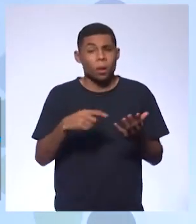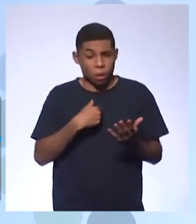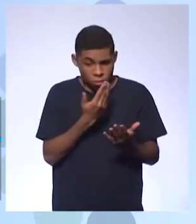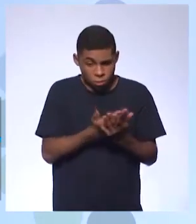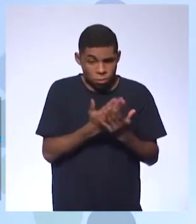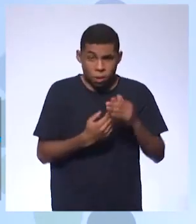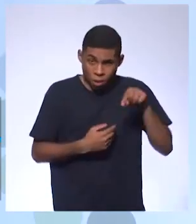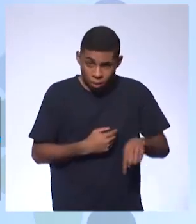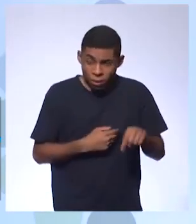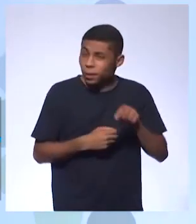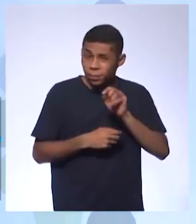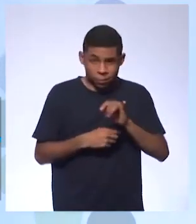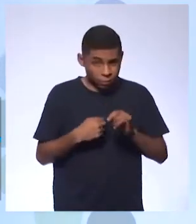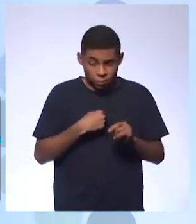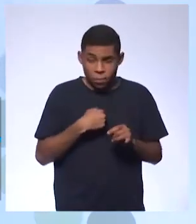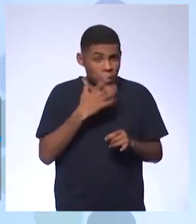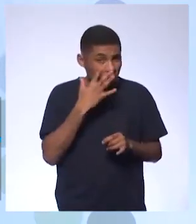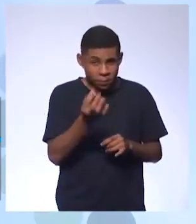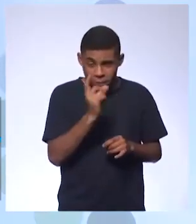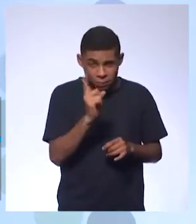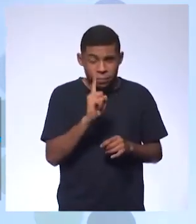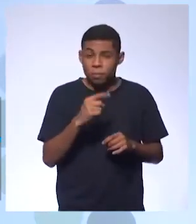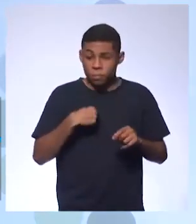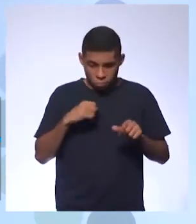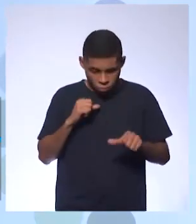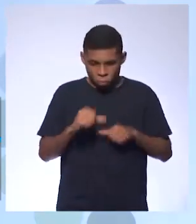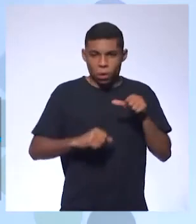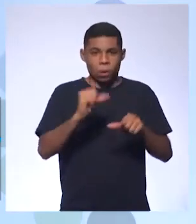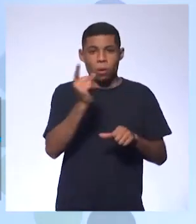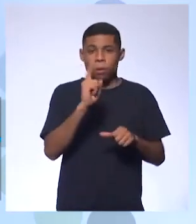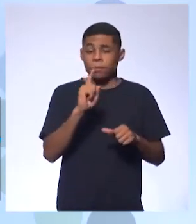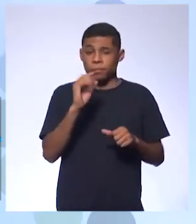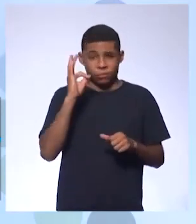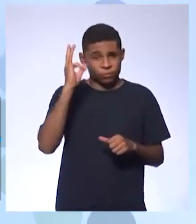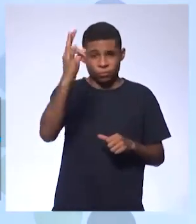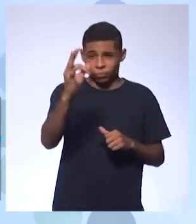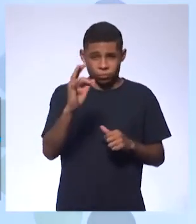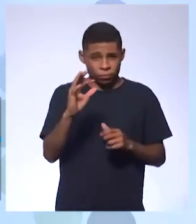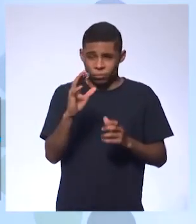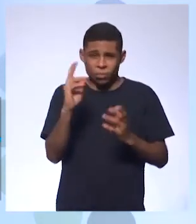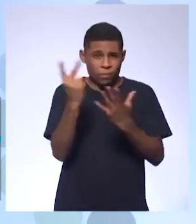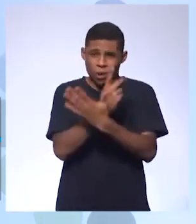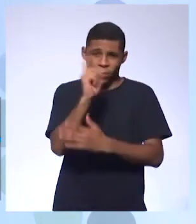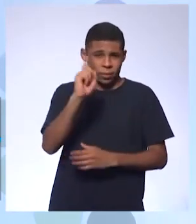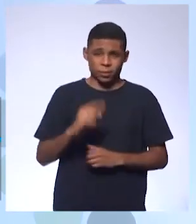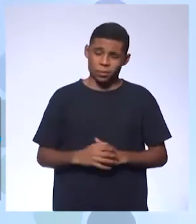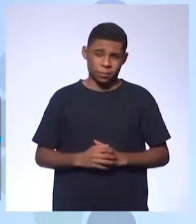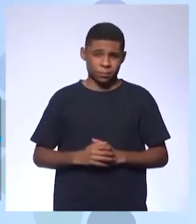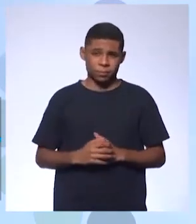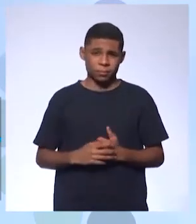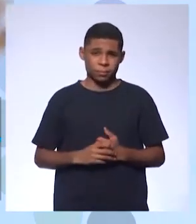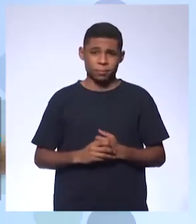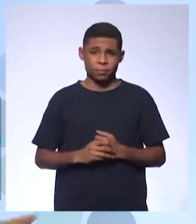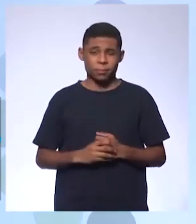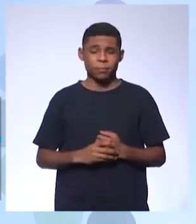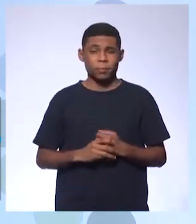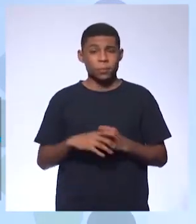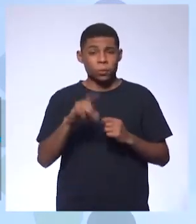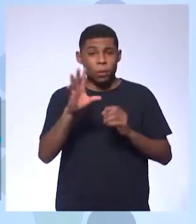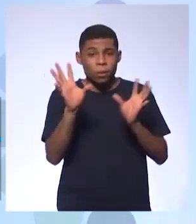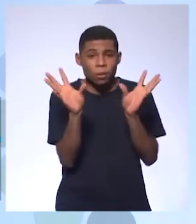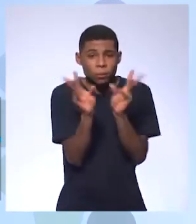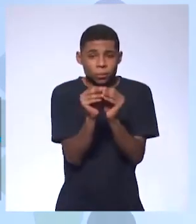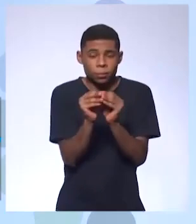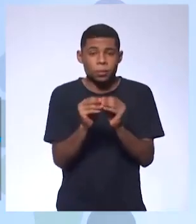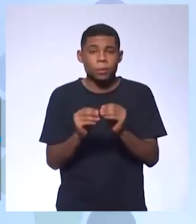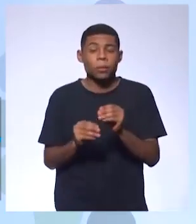agora, se eu não prestar atenção ou não mudá-lo, não vai acontecer o que eu quero no futuro. Tá? Então, só para a gente resumir